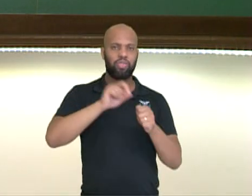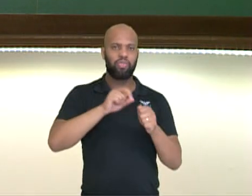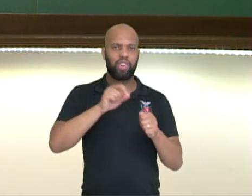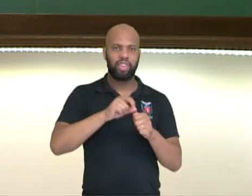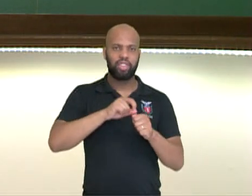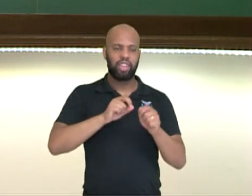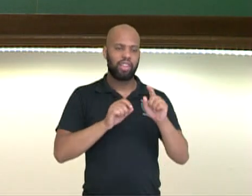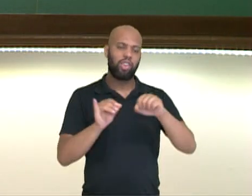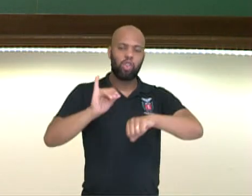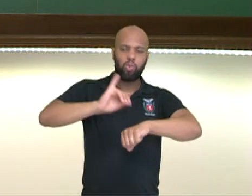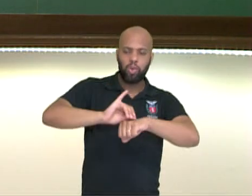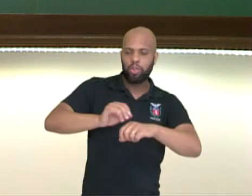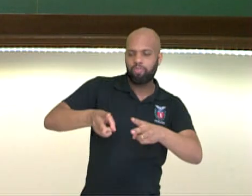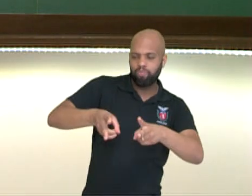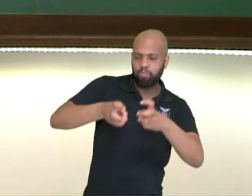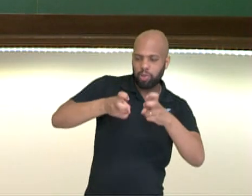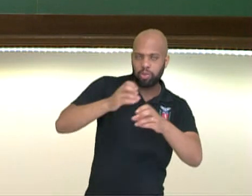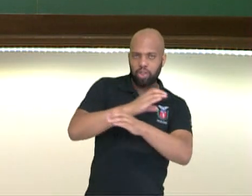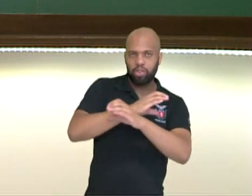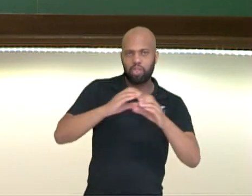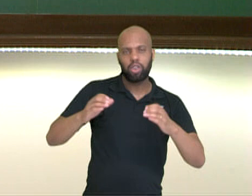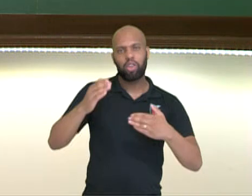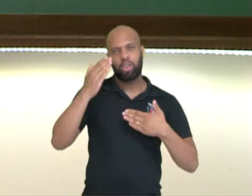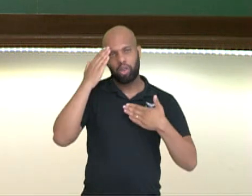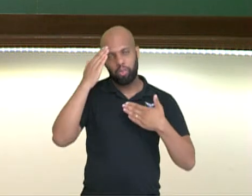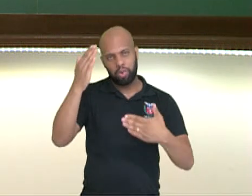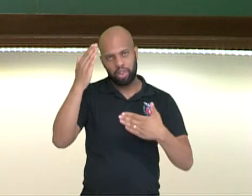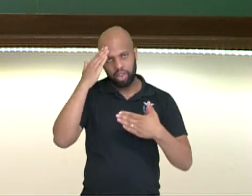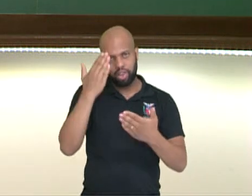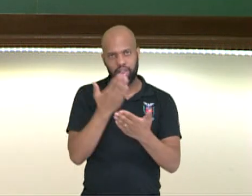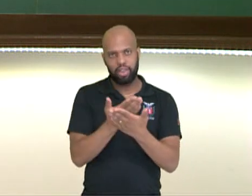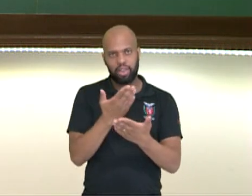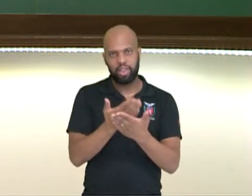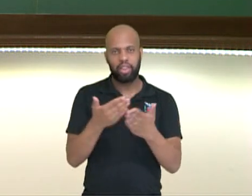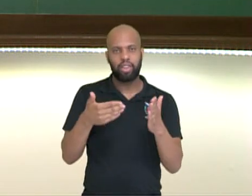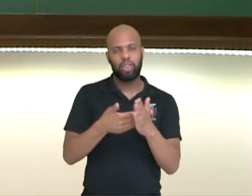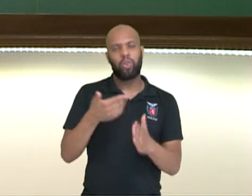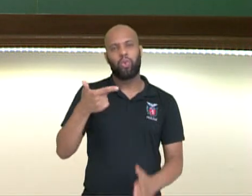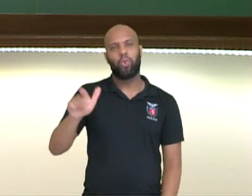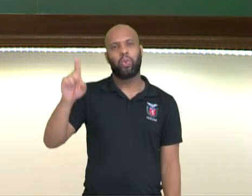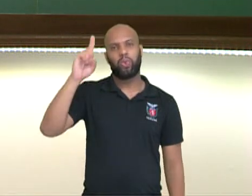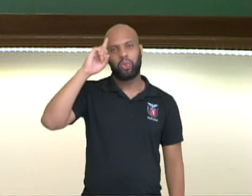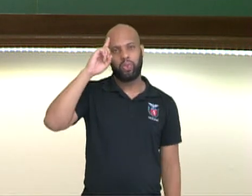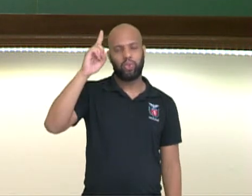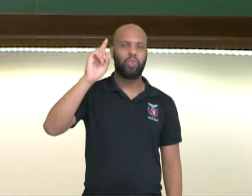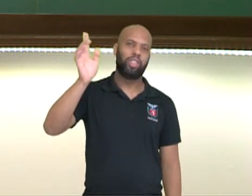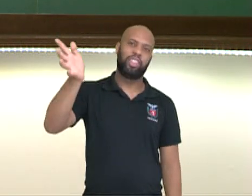confiar nele, ok? Um abraço, obrigado pela aula e até a próxima.